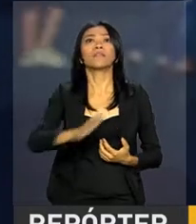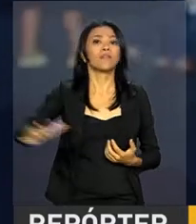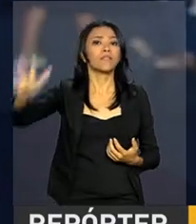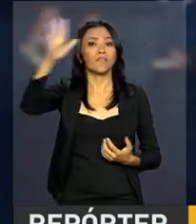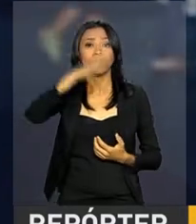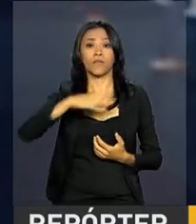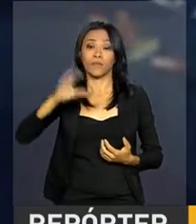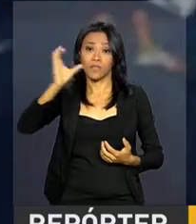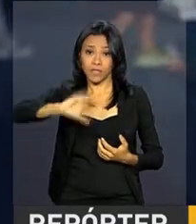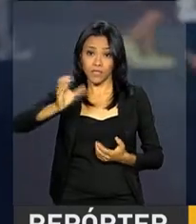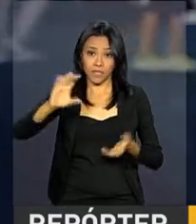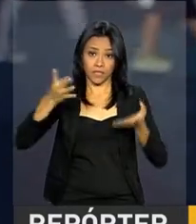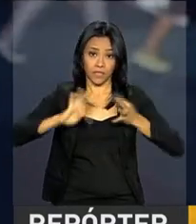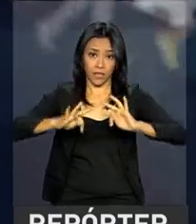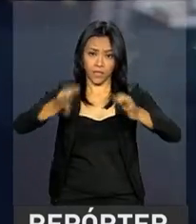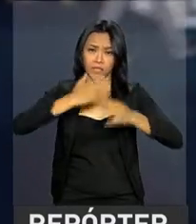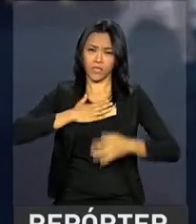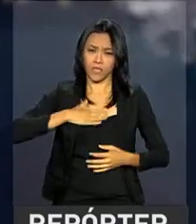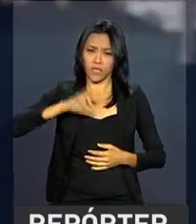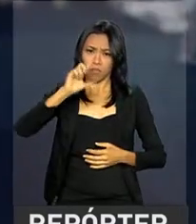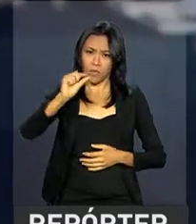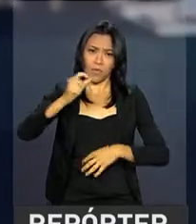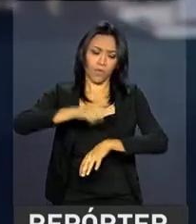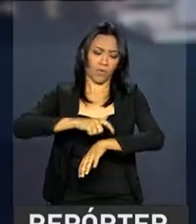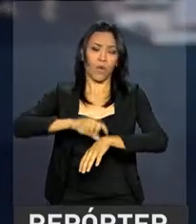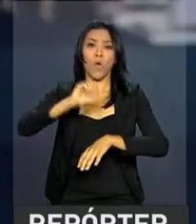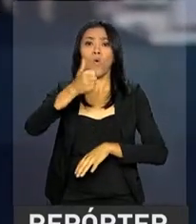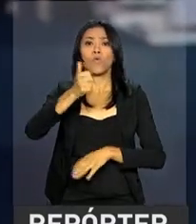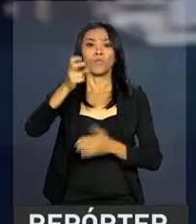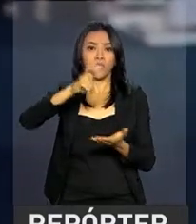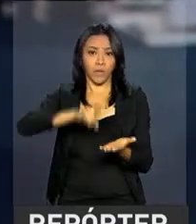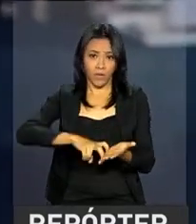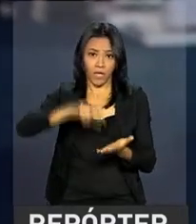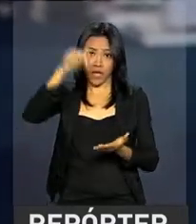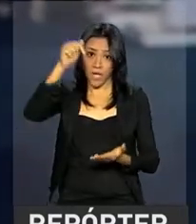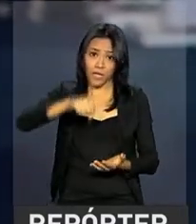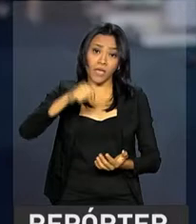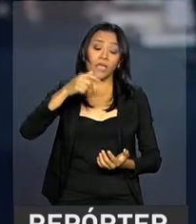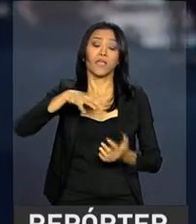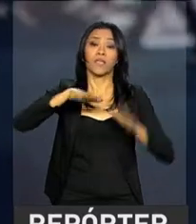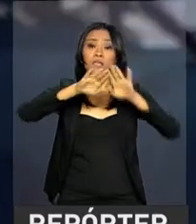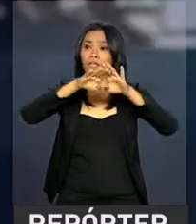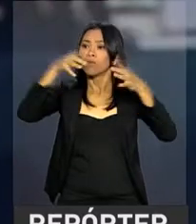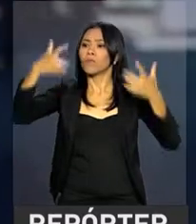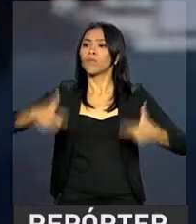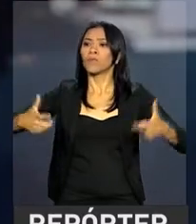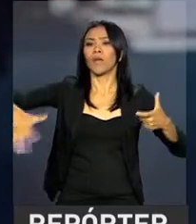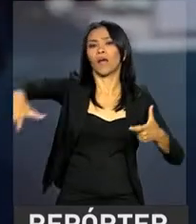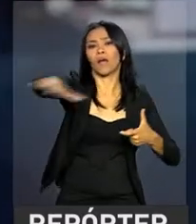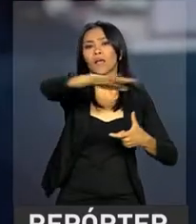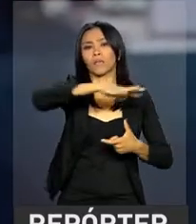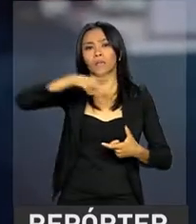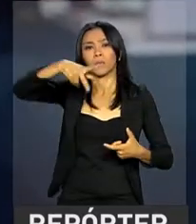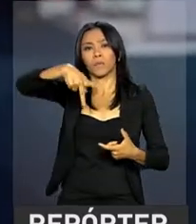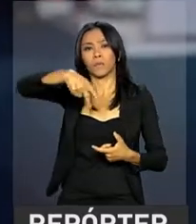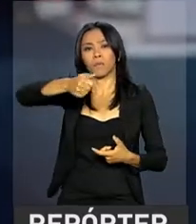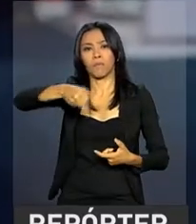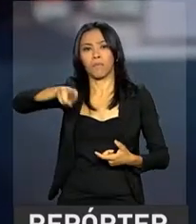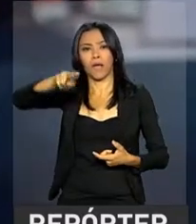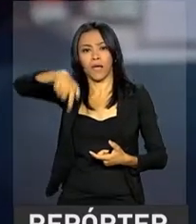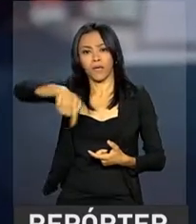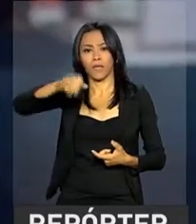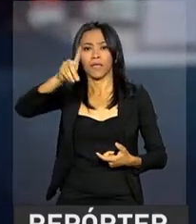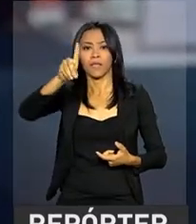ela está marcada para daqui a pouco, 11 horas da manhã, aqui no pavilhão do Parque da Cidade, em Brasília, e vai ser feita aí pelo ministro da